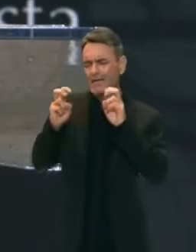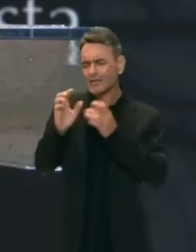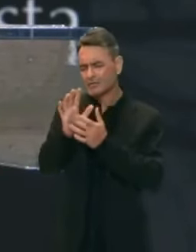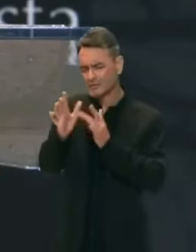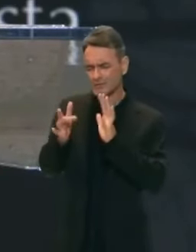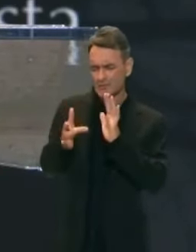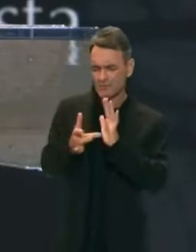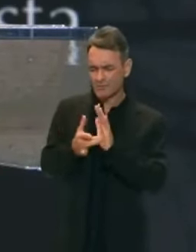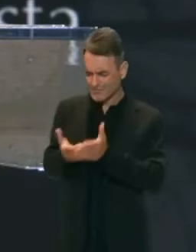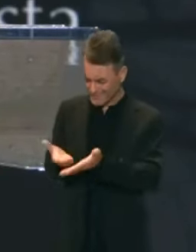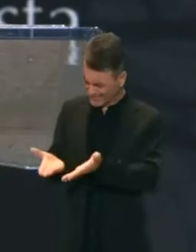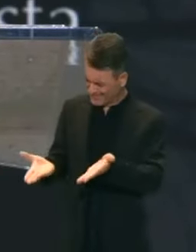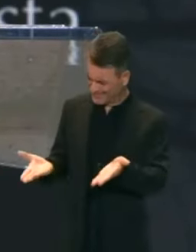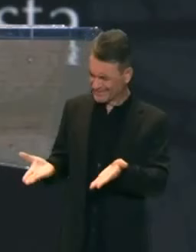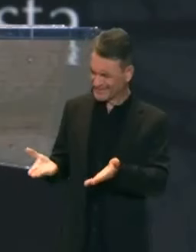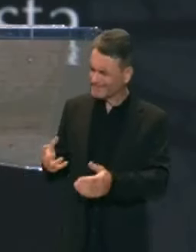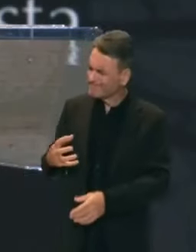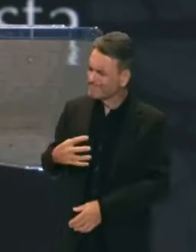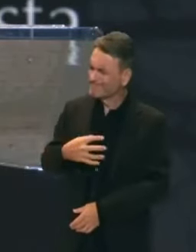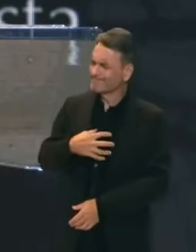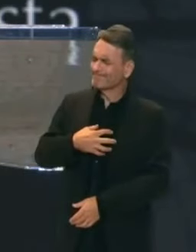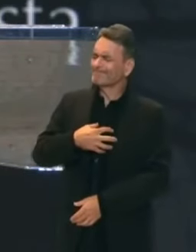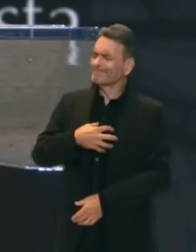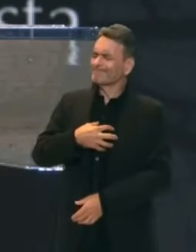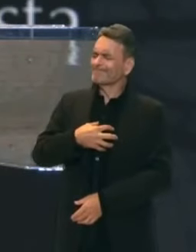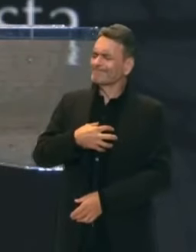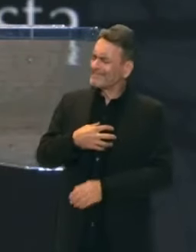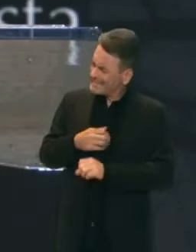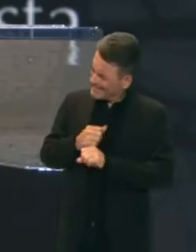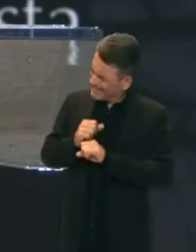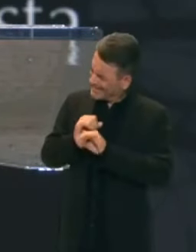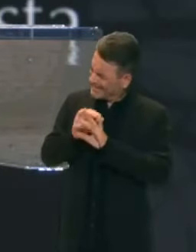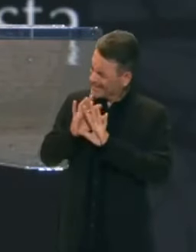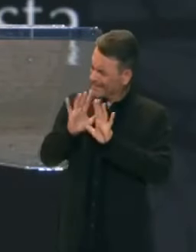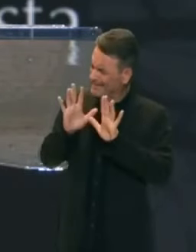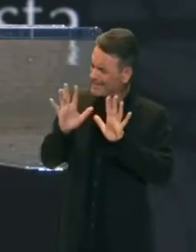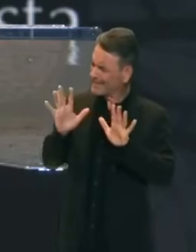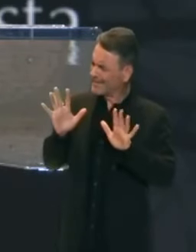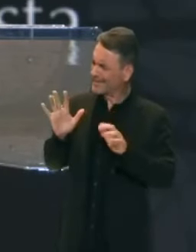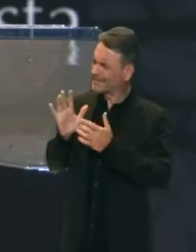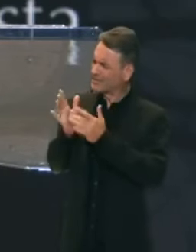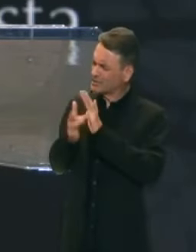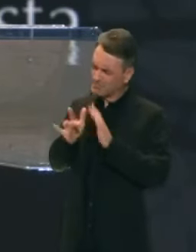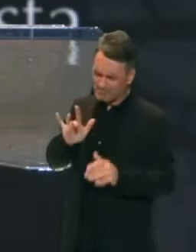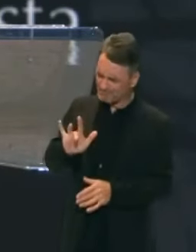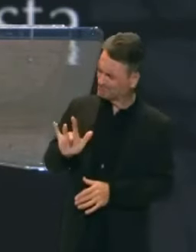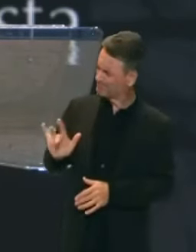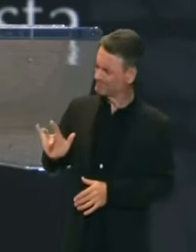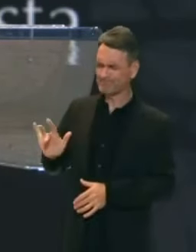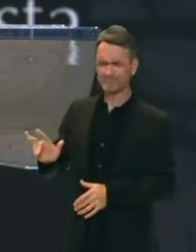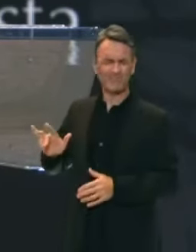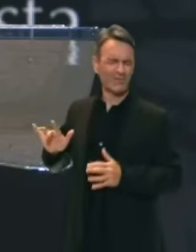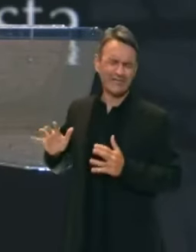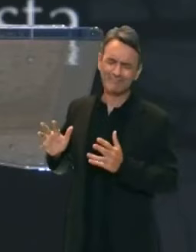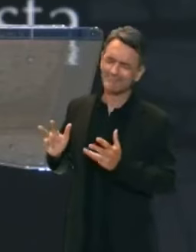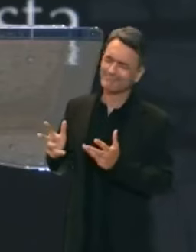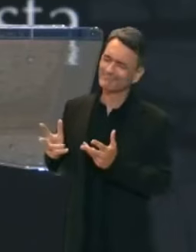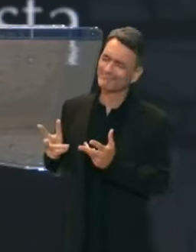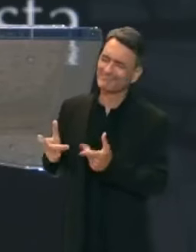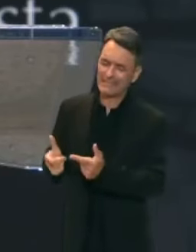para que eles sintam de uma forma tão clara o teu toque extraordinário. E que eles